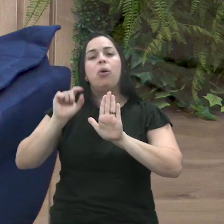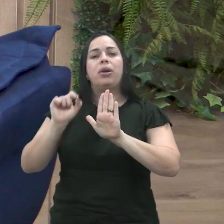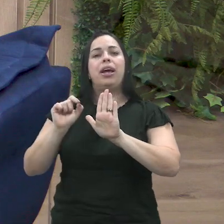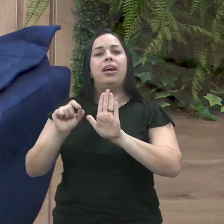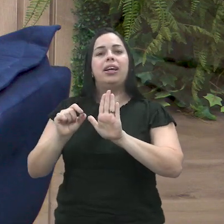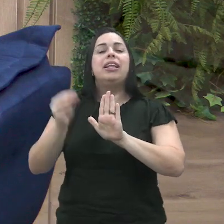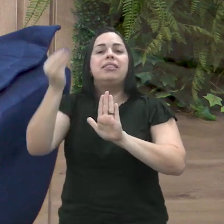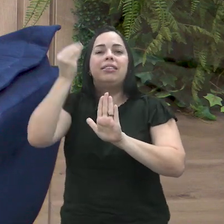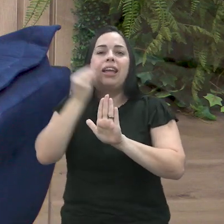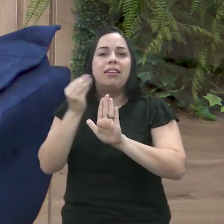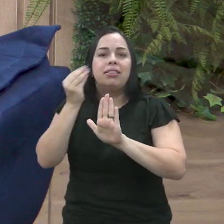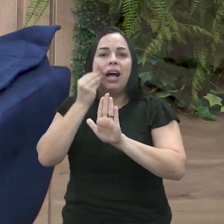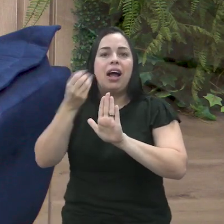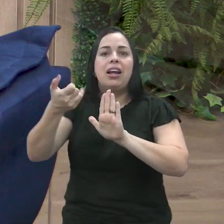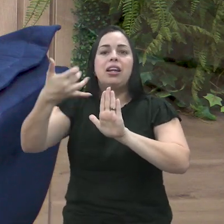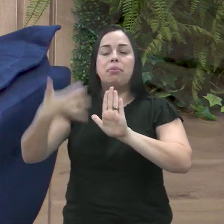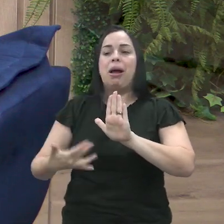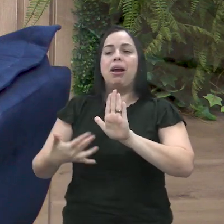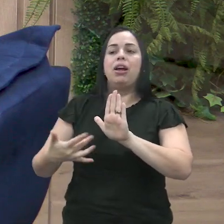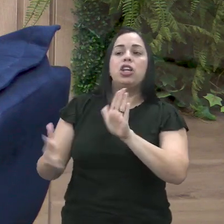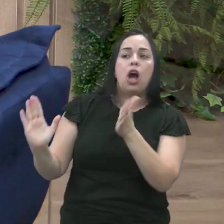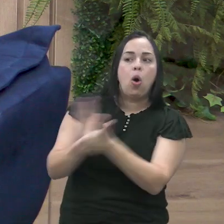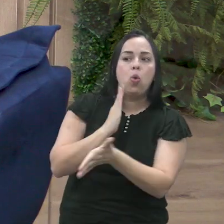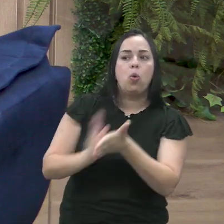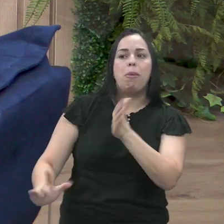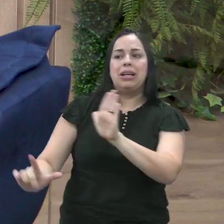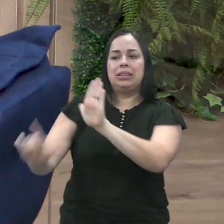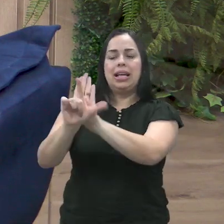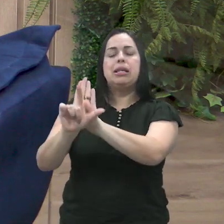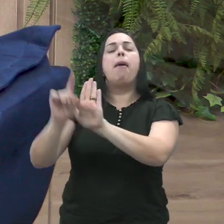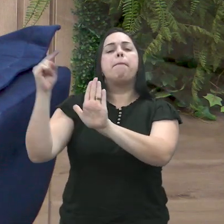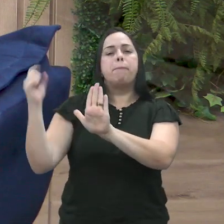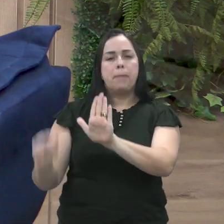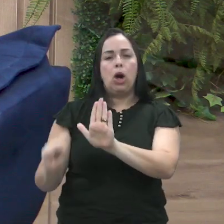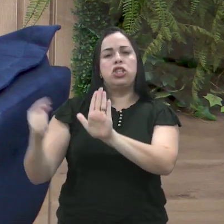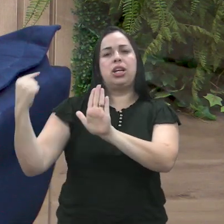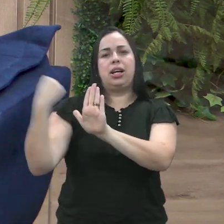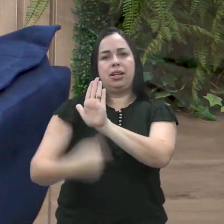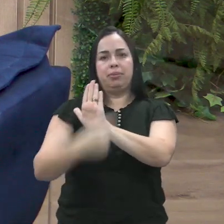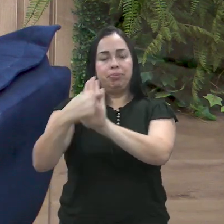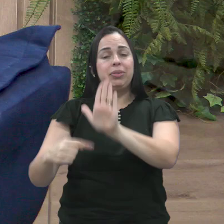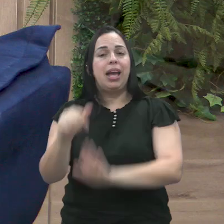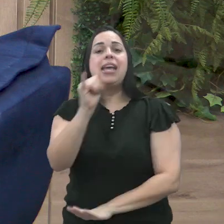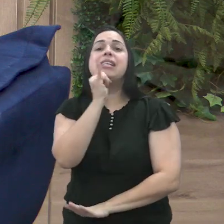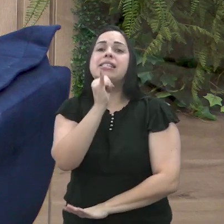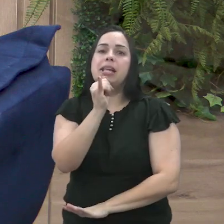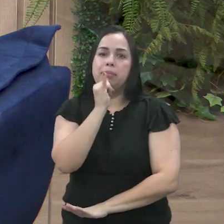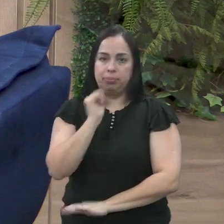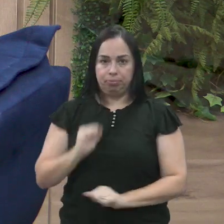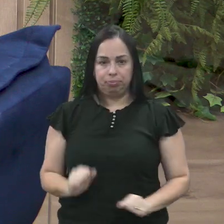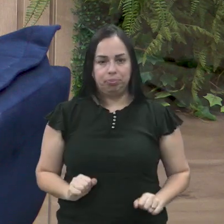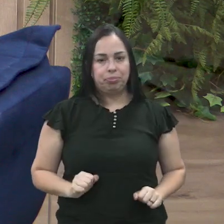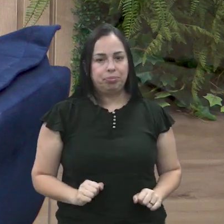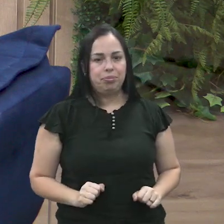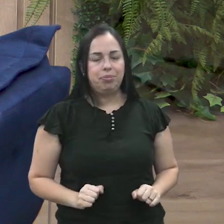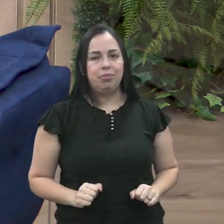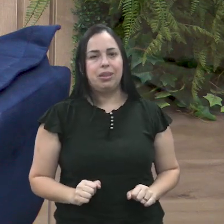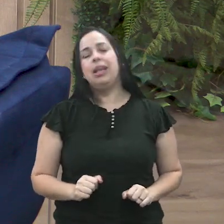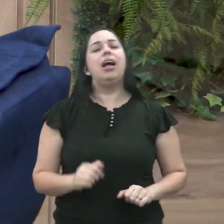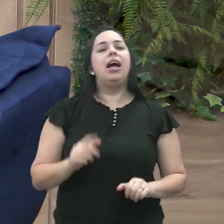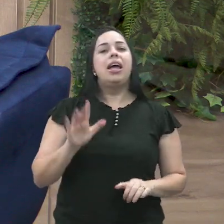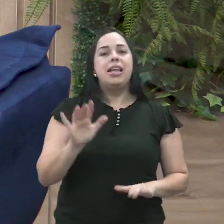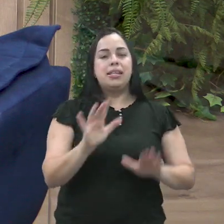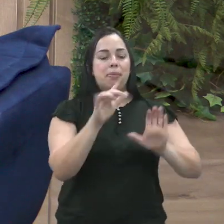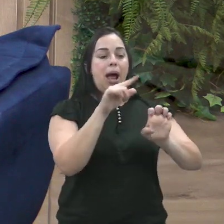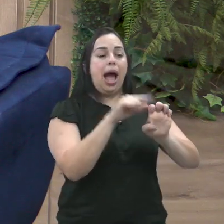nosso primeiro mandato, eu vou lembrar da lei que revogou leis e ajudaram tantas pessoas. Eu vou dar um exemplo aqui para você, né?